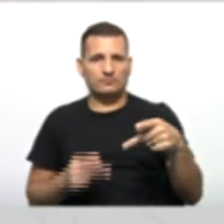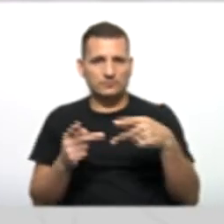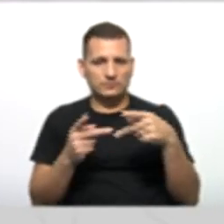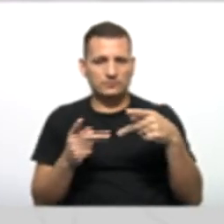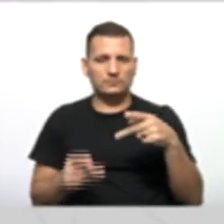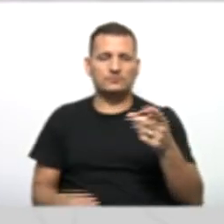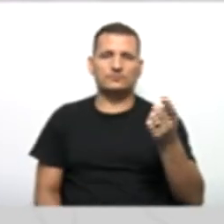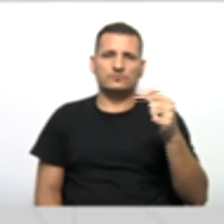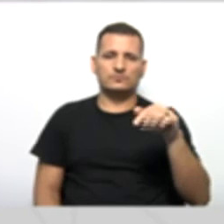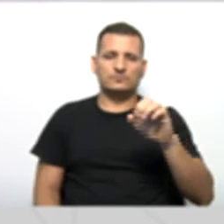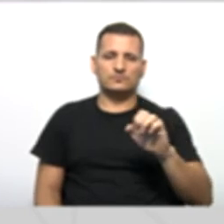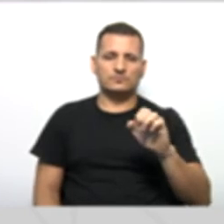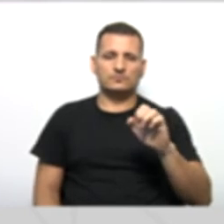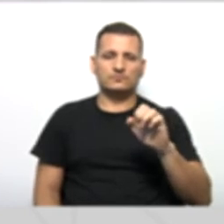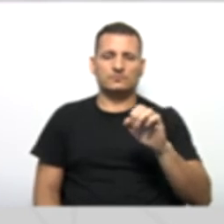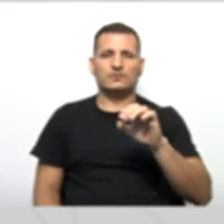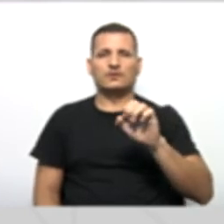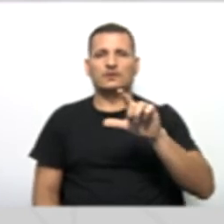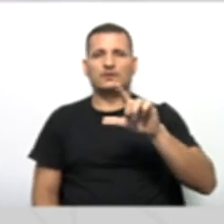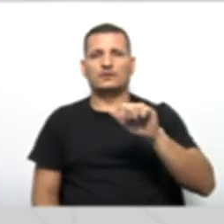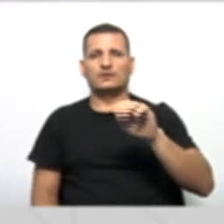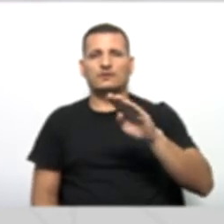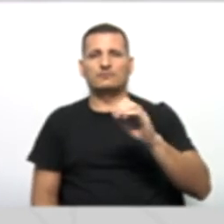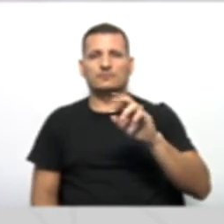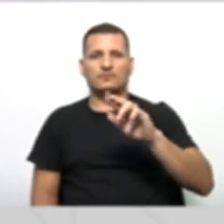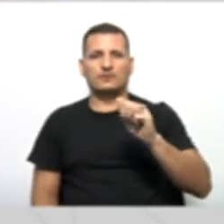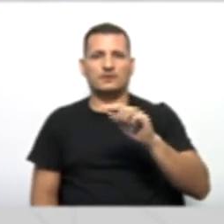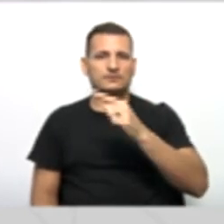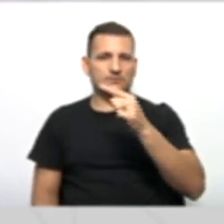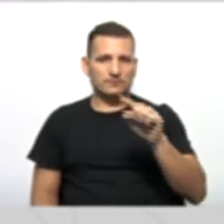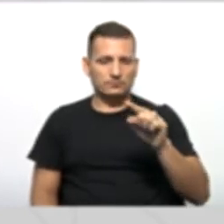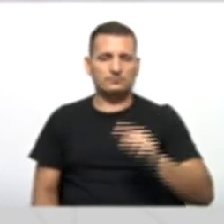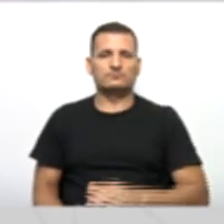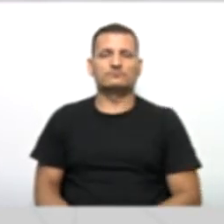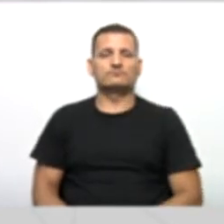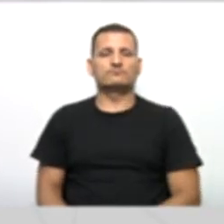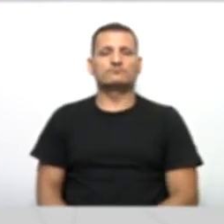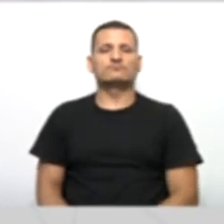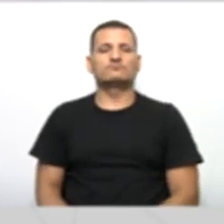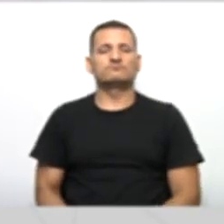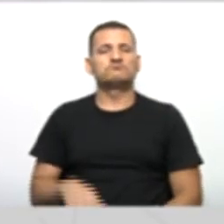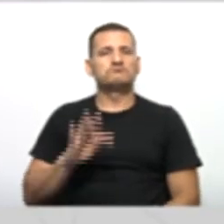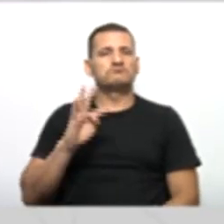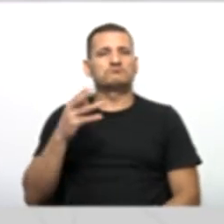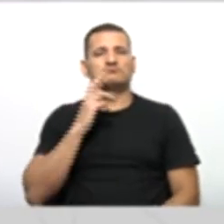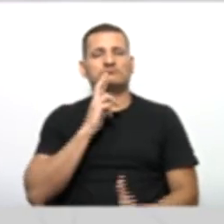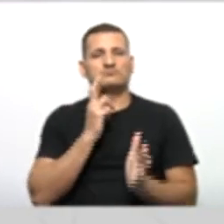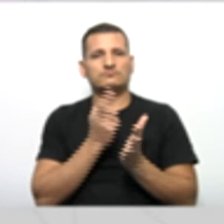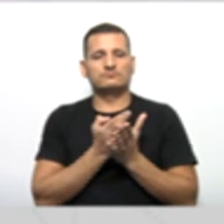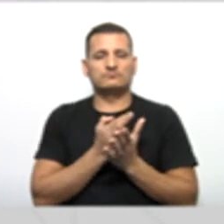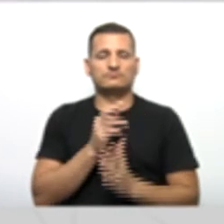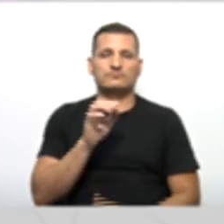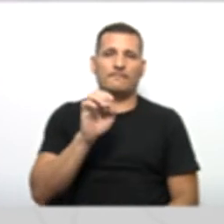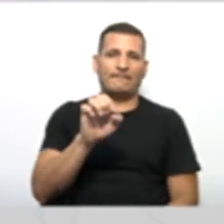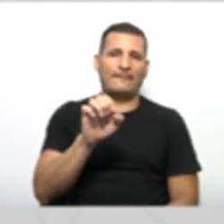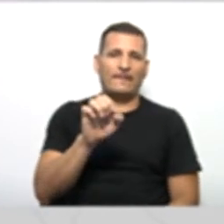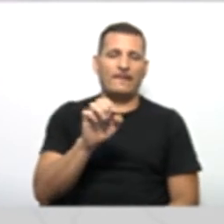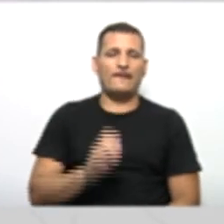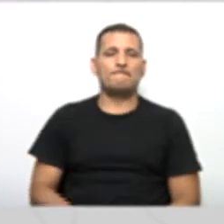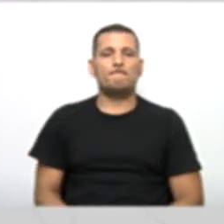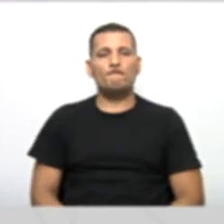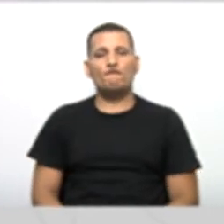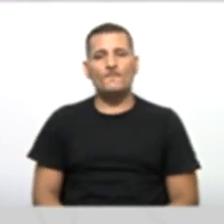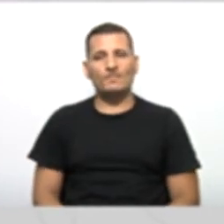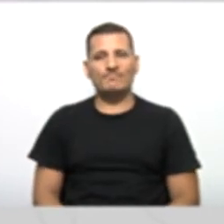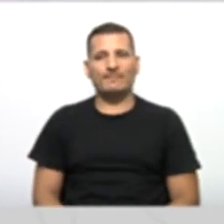a elaboração progressiva? E aí, professor, o que o pessoal colocou aí? Todos responderam elaboração progressiva. Elaboração